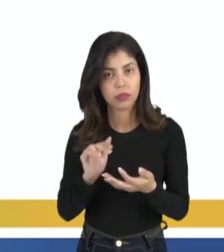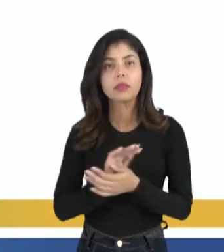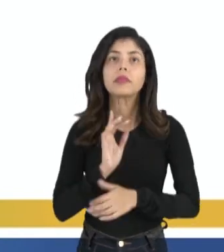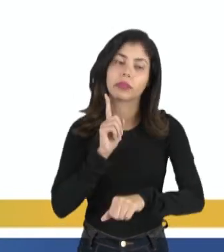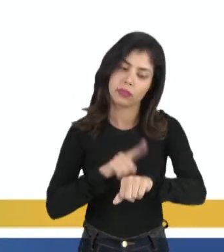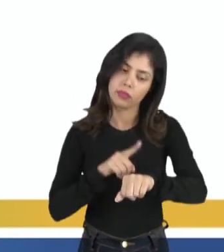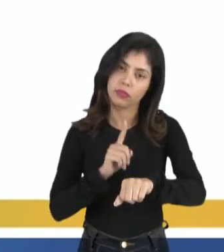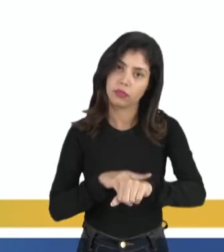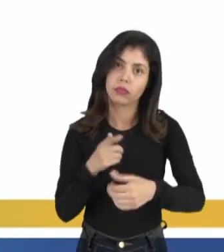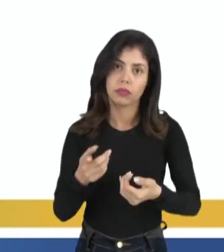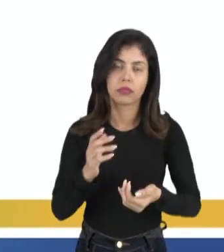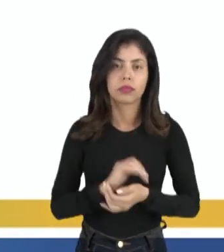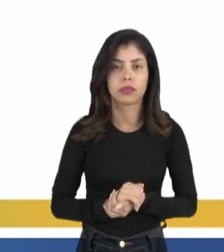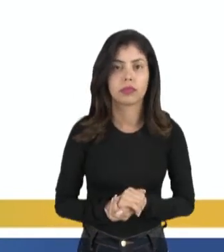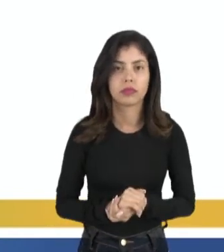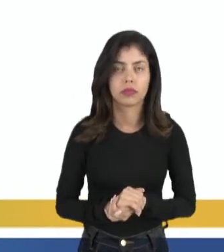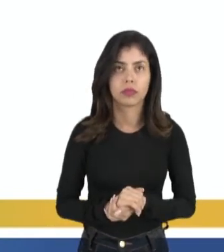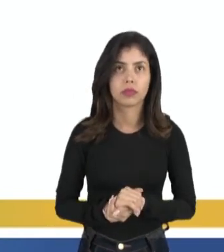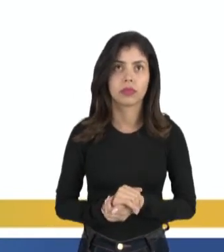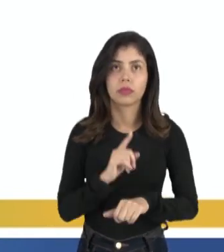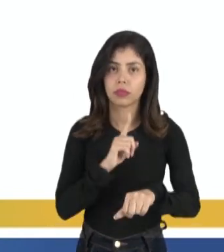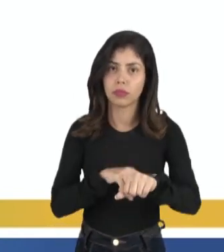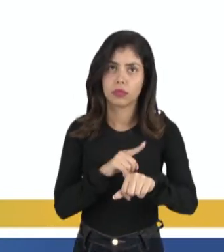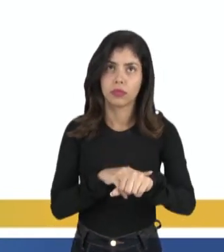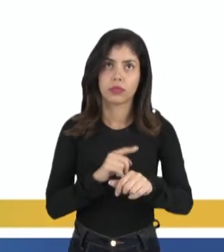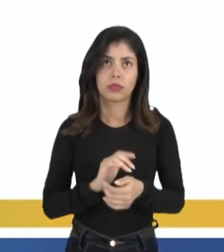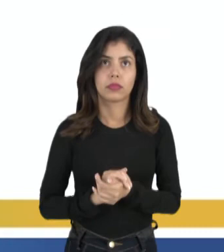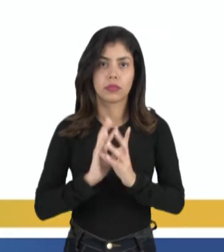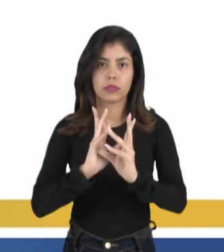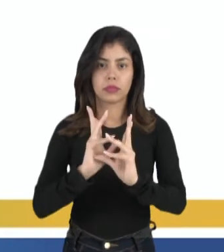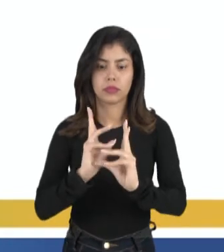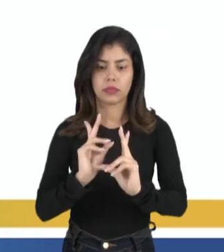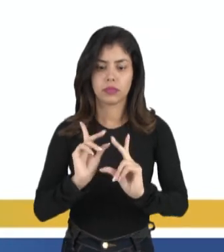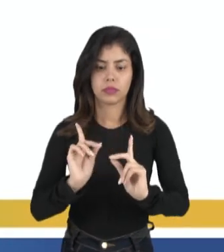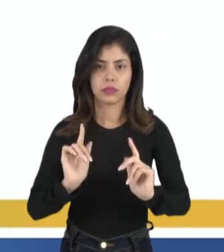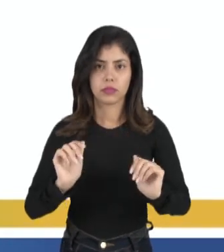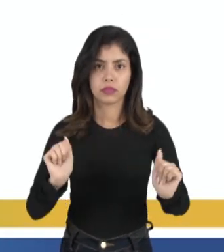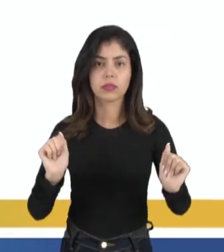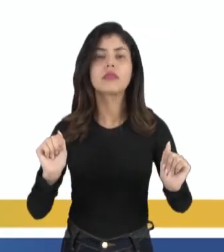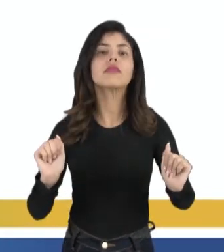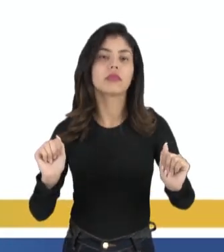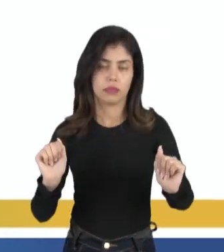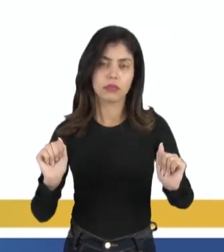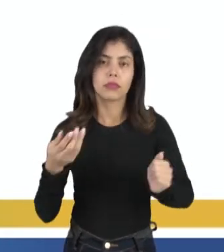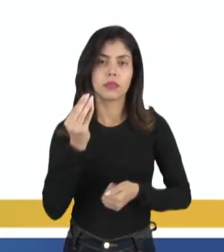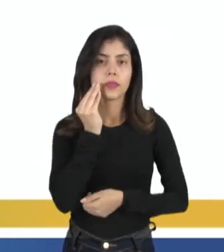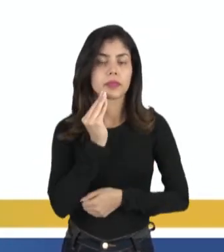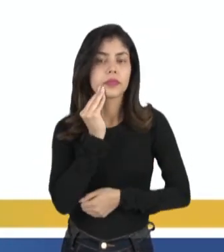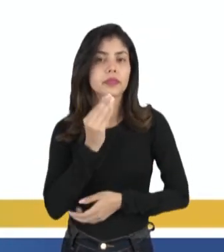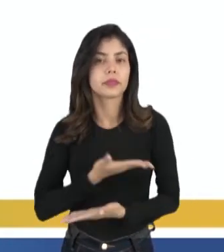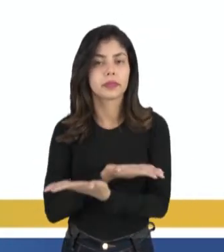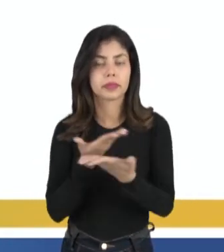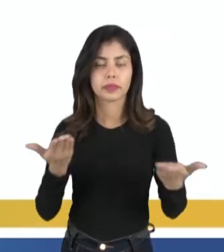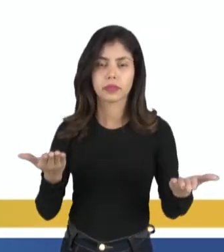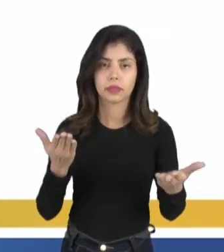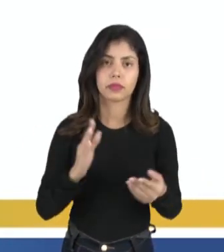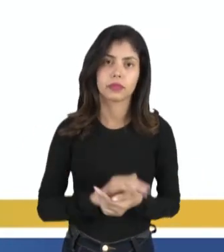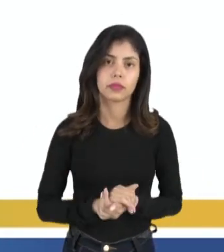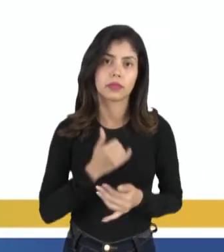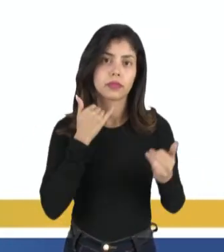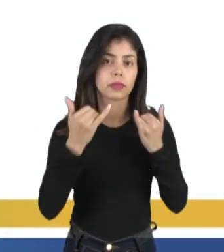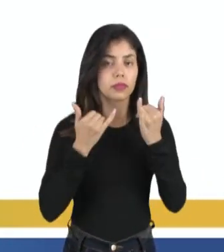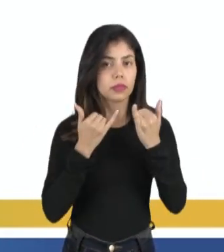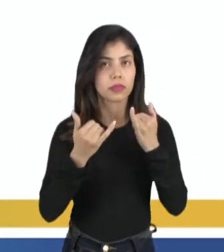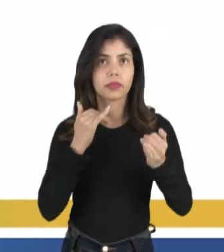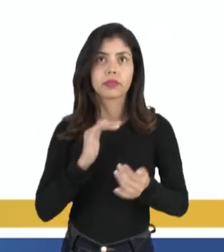relógios né E esses relógios estão derretendo aí então ele tenta passar uma